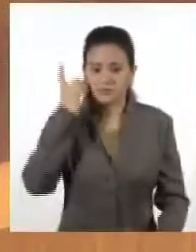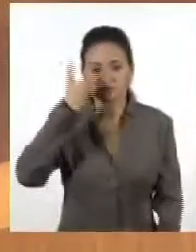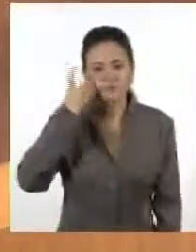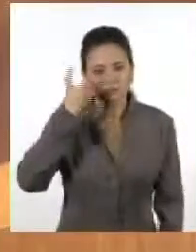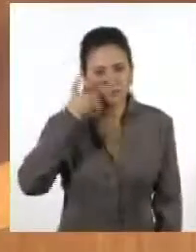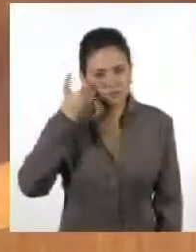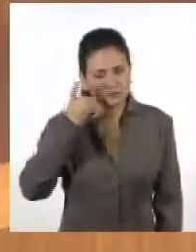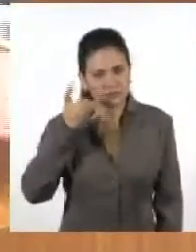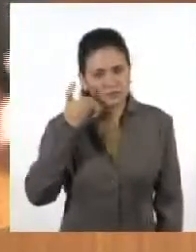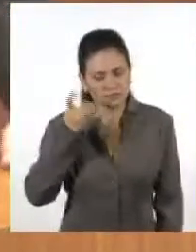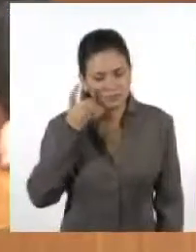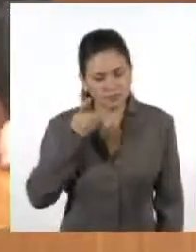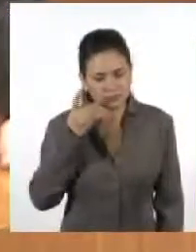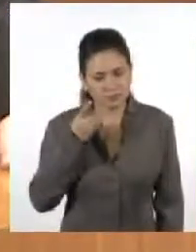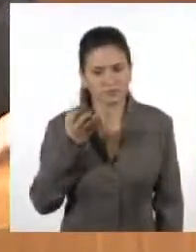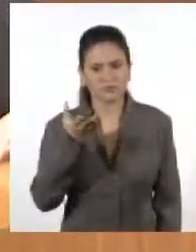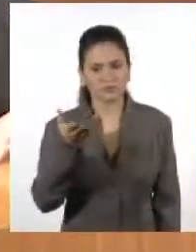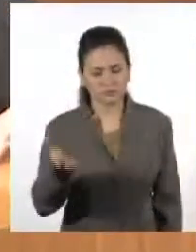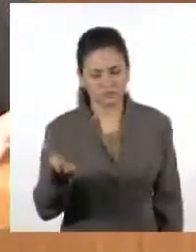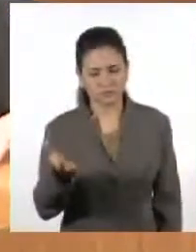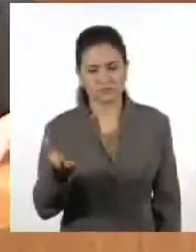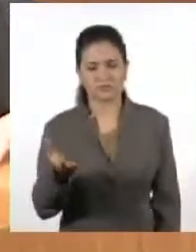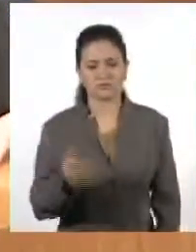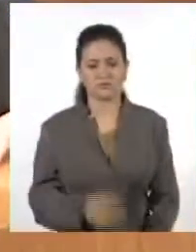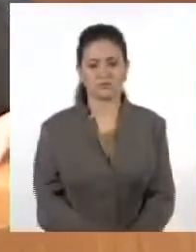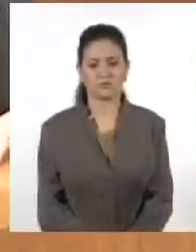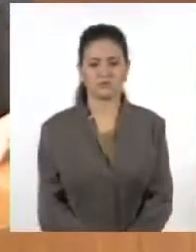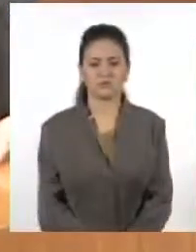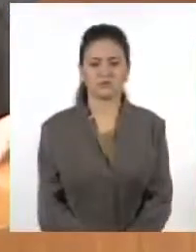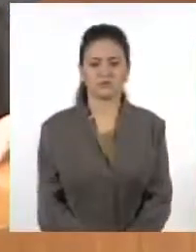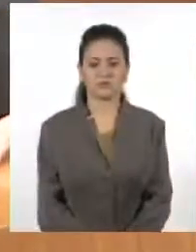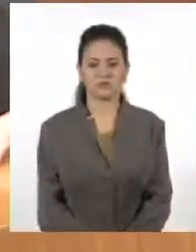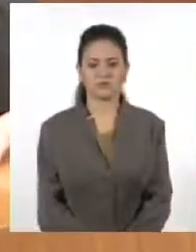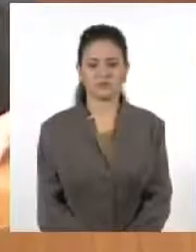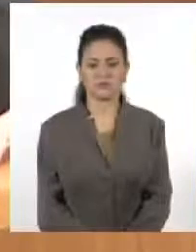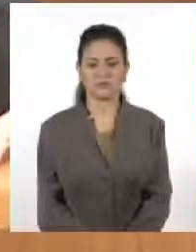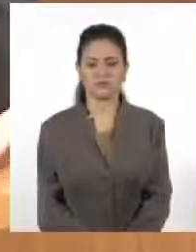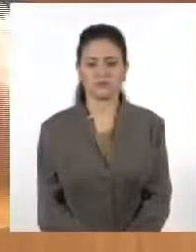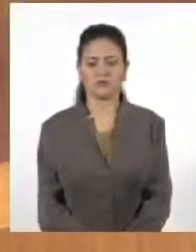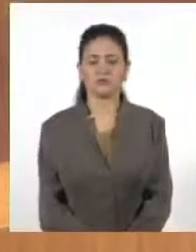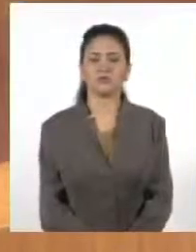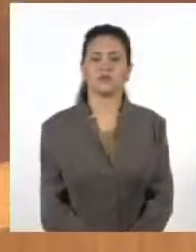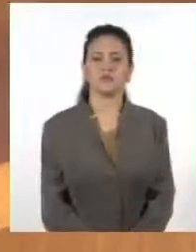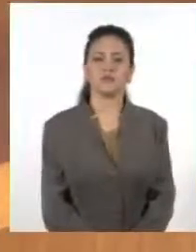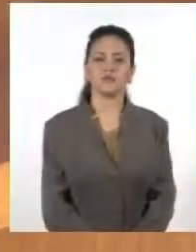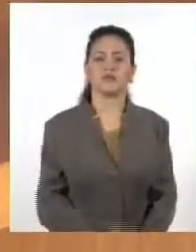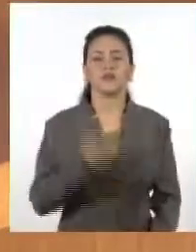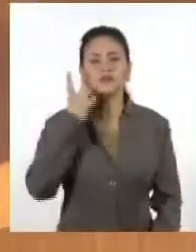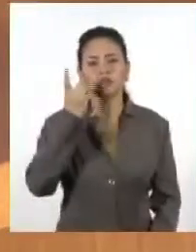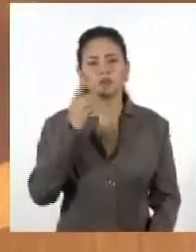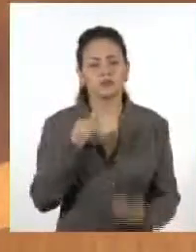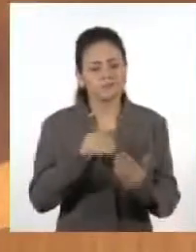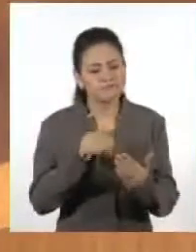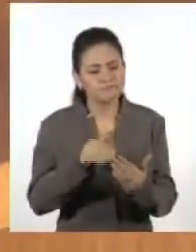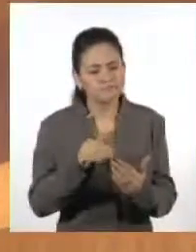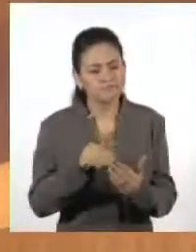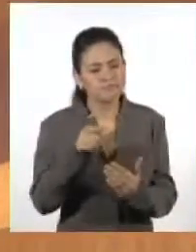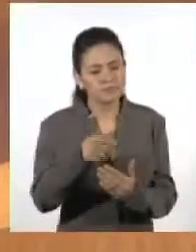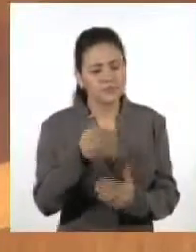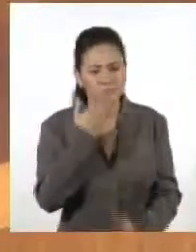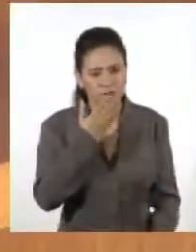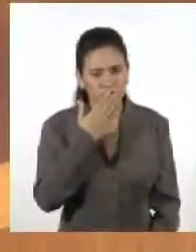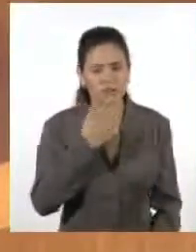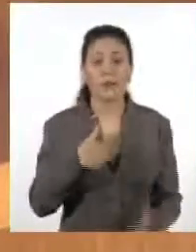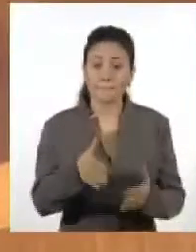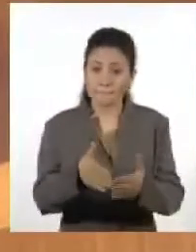tomando a frente aqui dessa solidariedade em relação a gente tomar a frente e vamos entrar com um pedido junto à